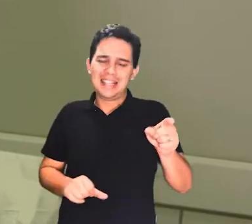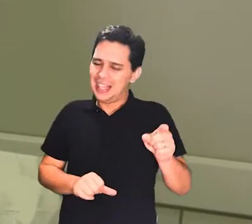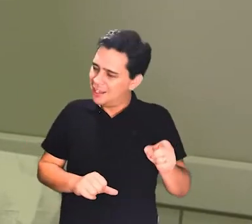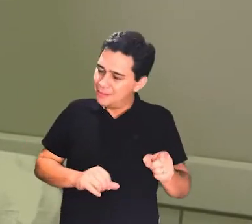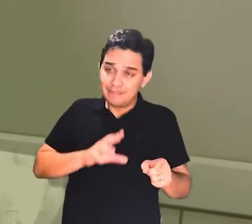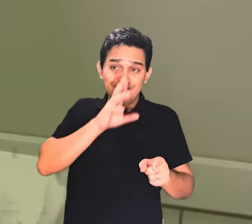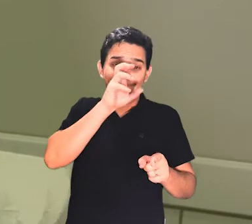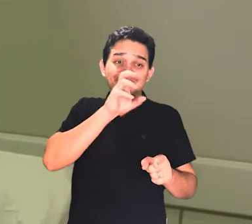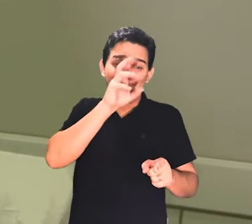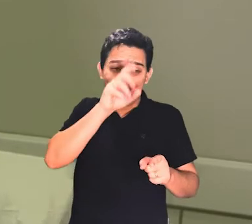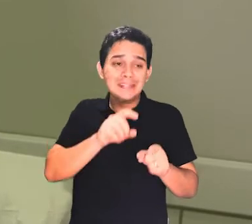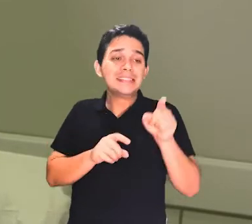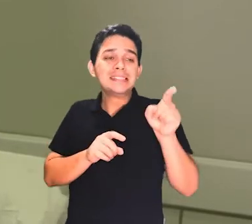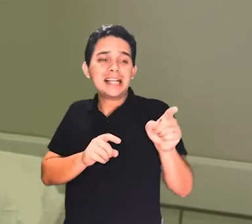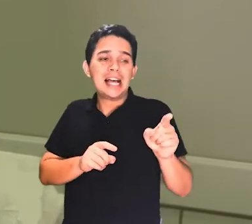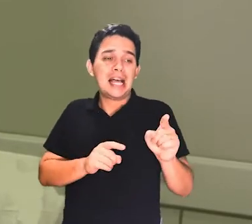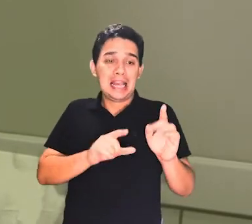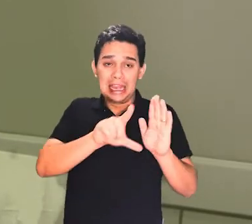violação das leis